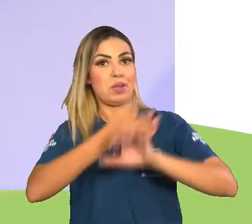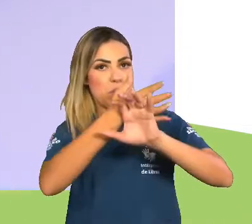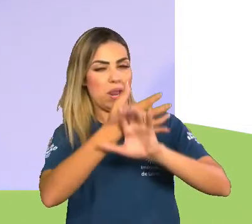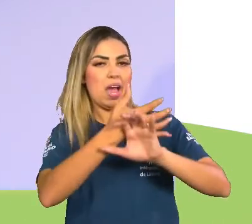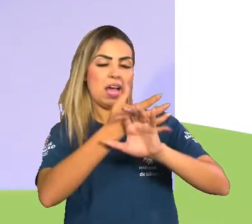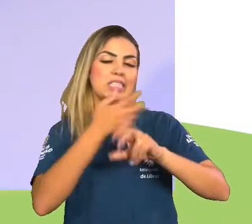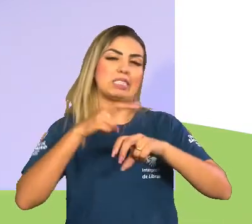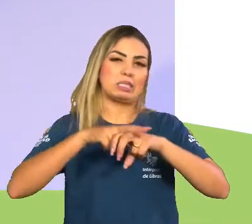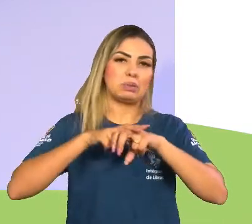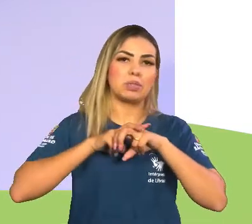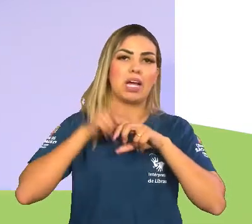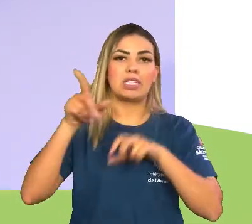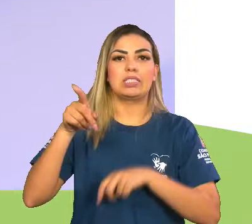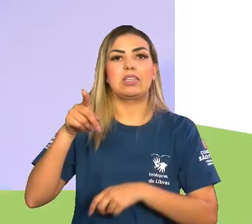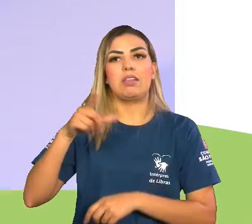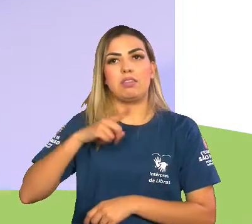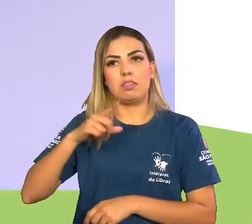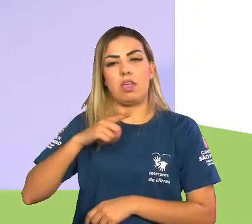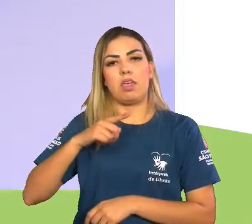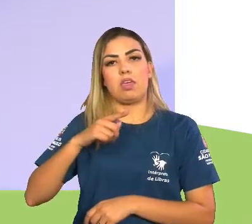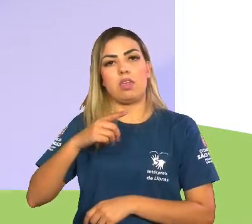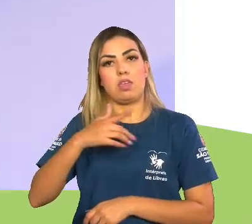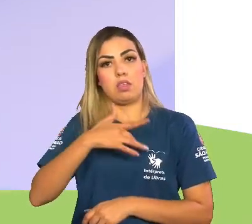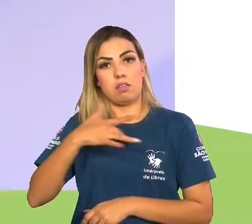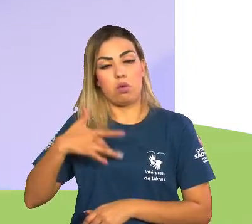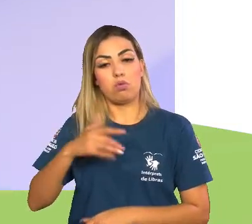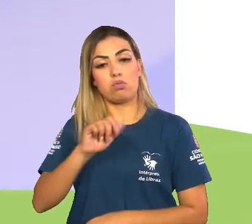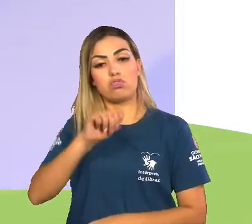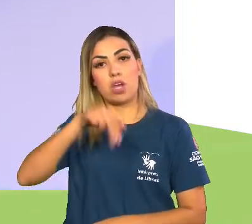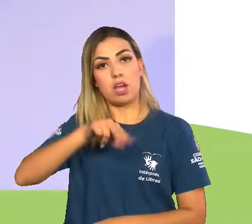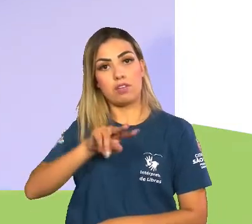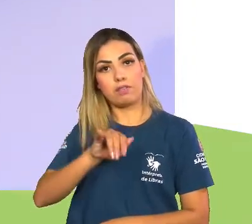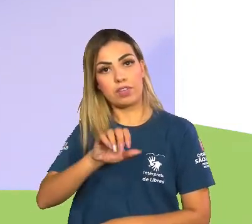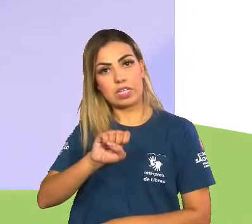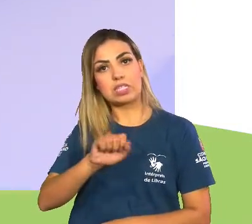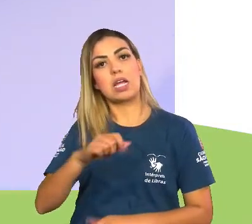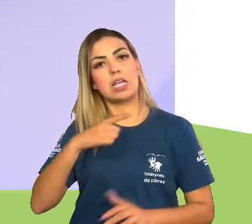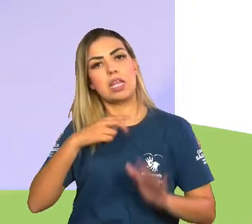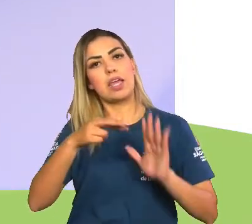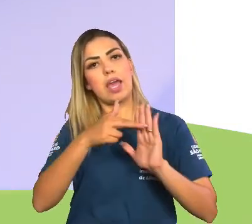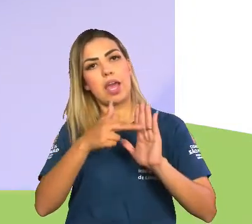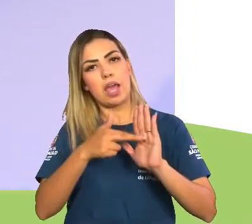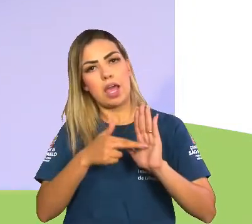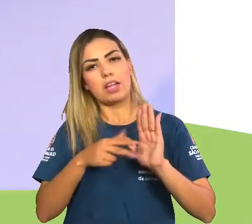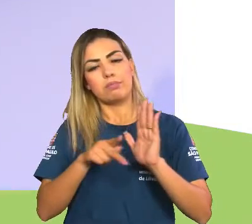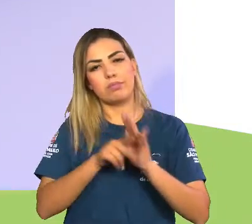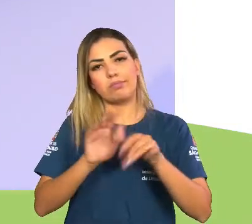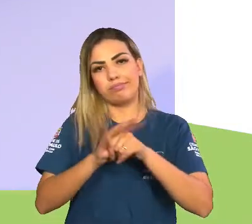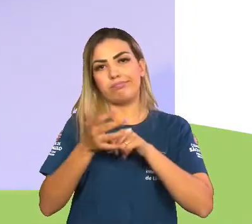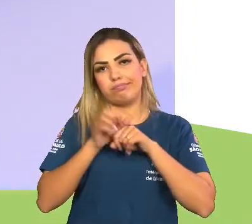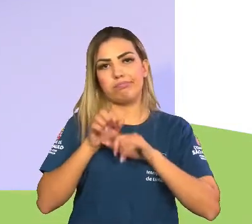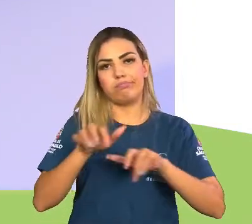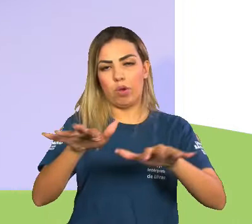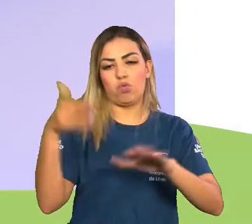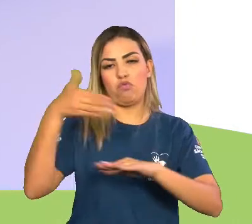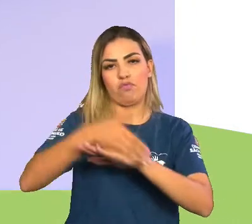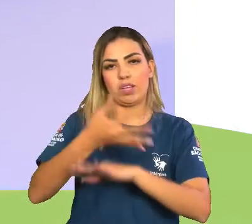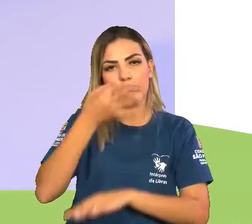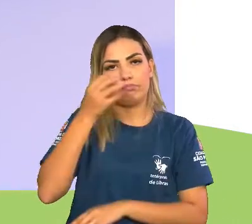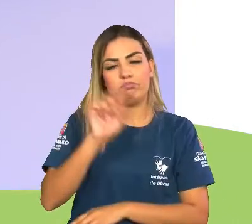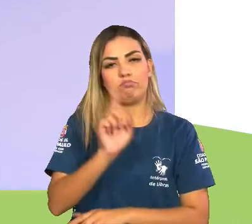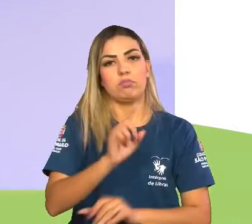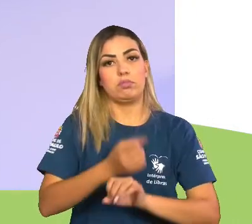das atribuições que a Anvisa se enquadra no momento de pandemia que vivemos no Brasil e no mundo.